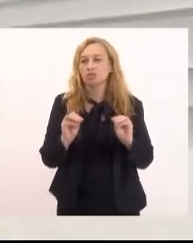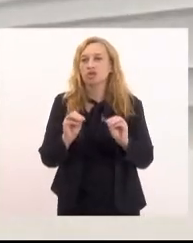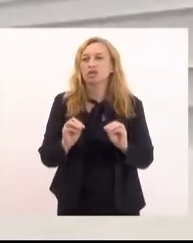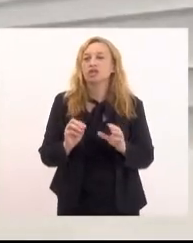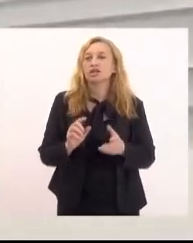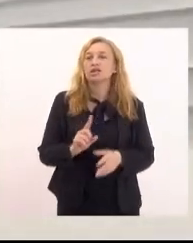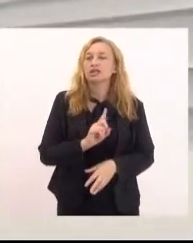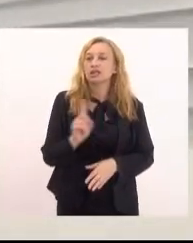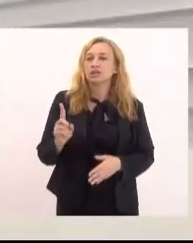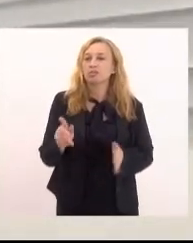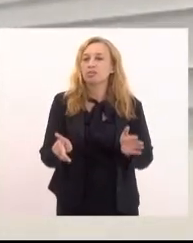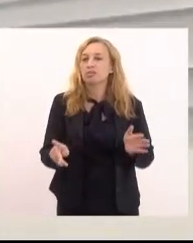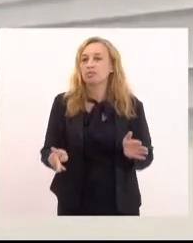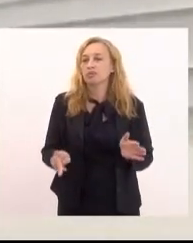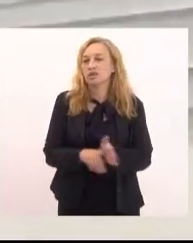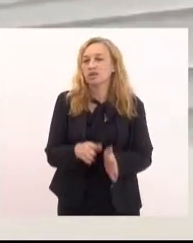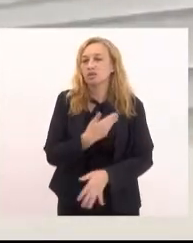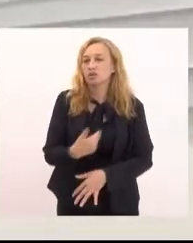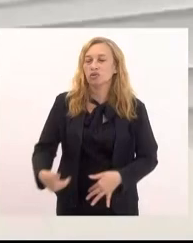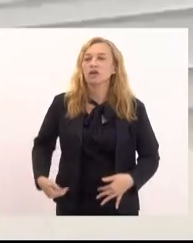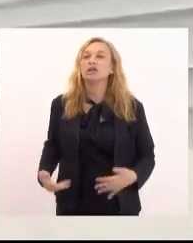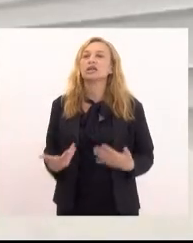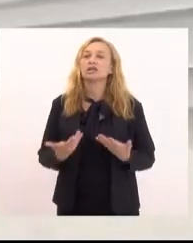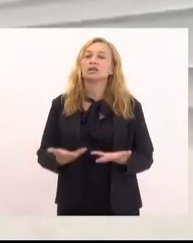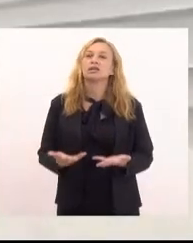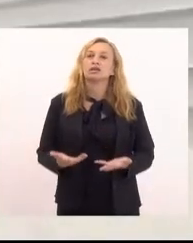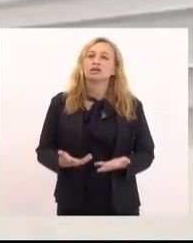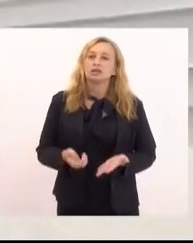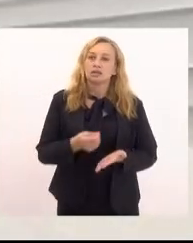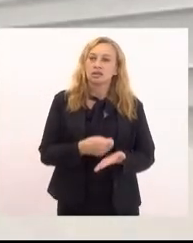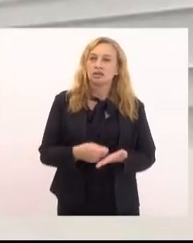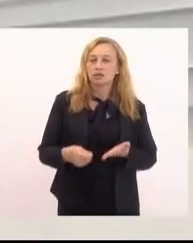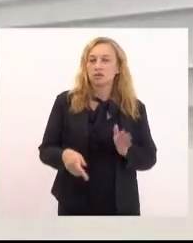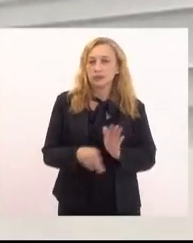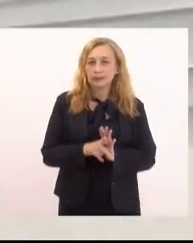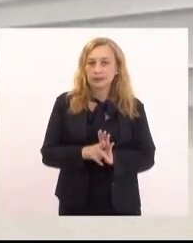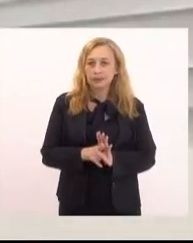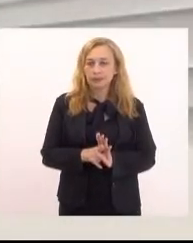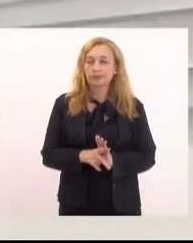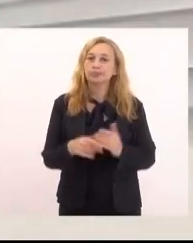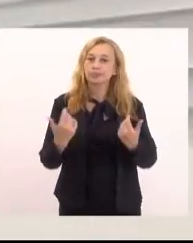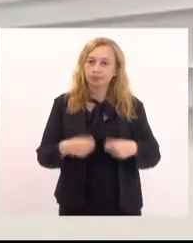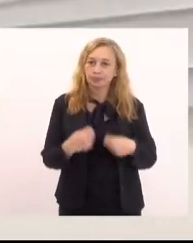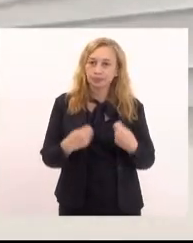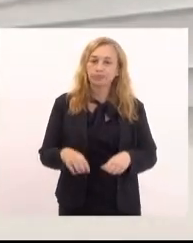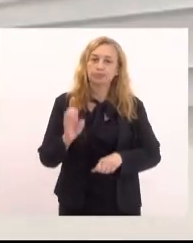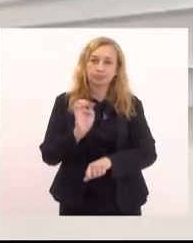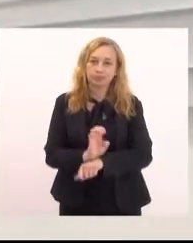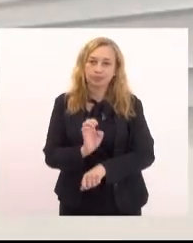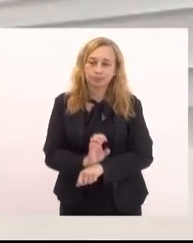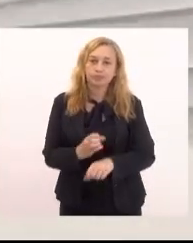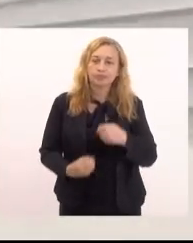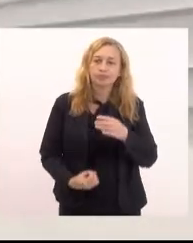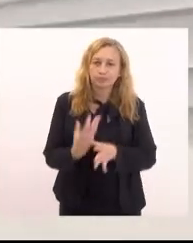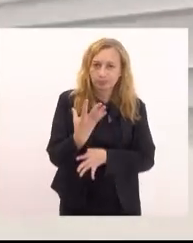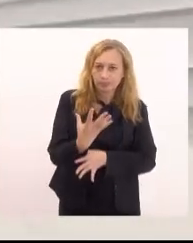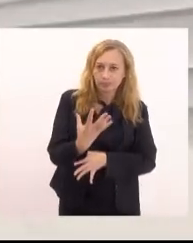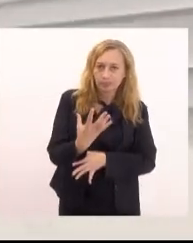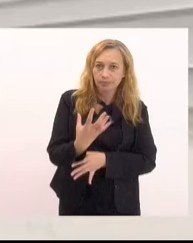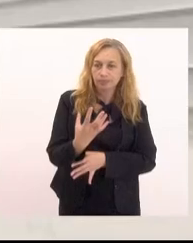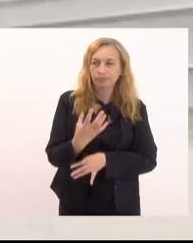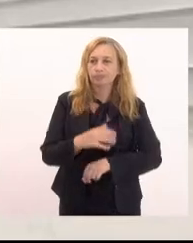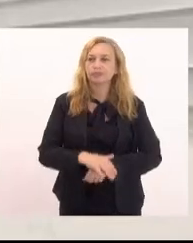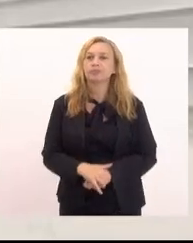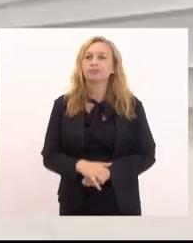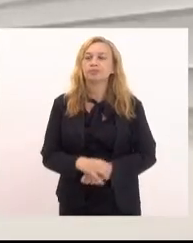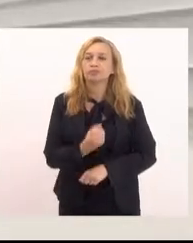não governamentais que, de alguma forma, coassinam esse projeto. É preciso que o Estado produza esse